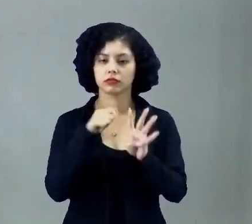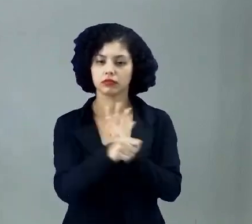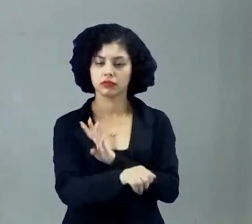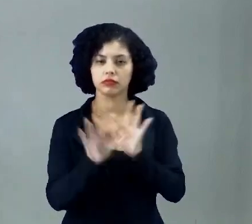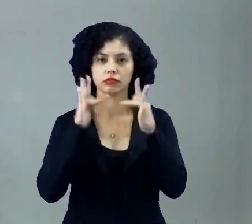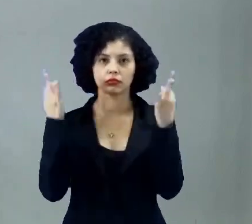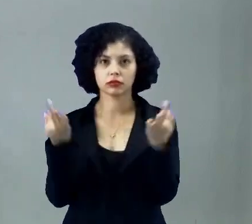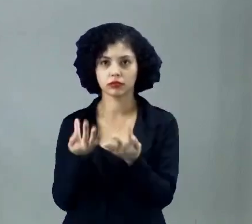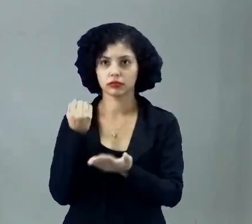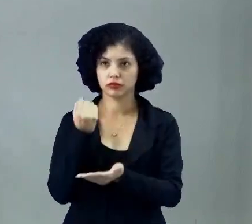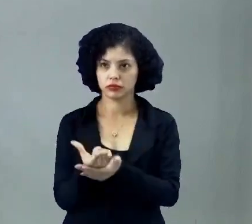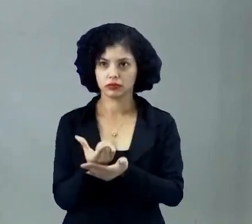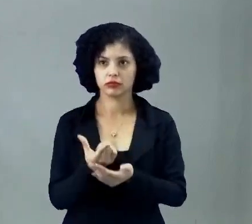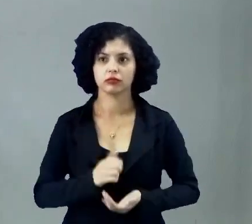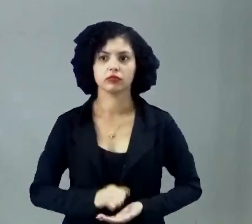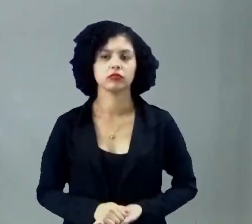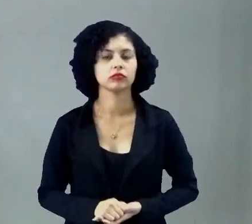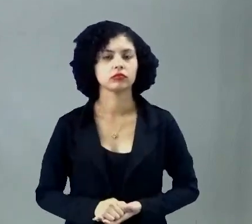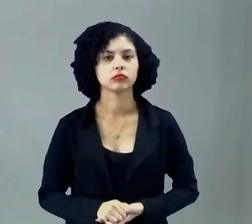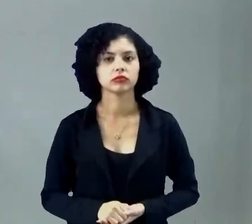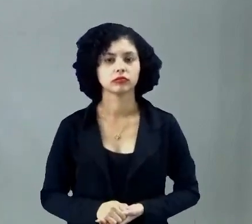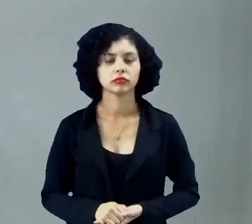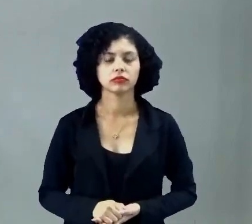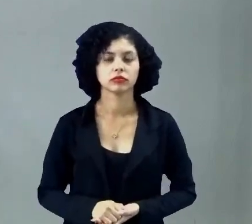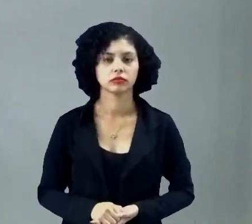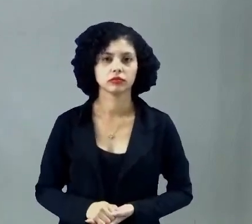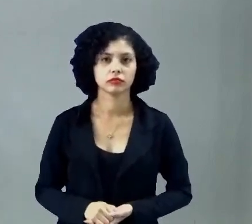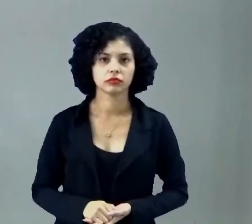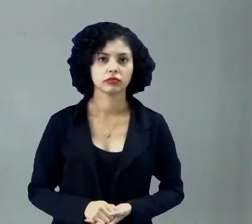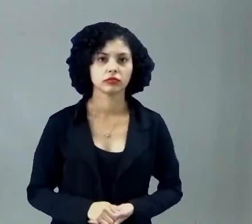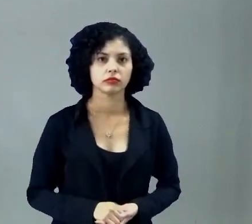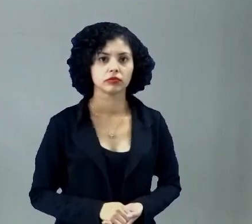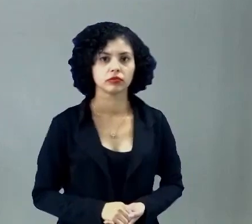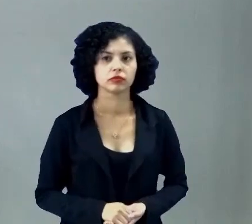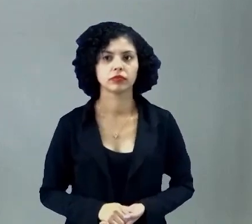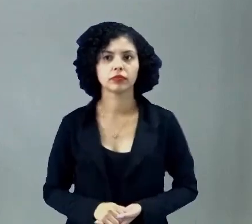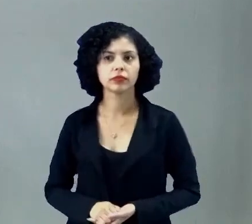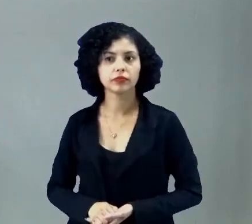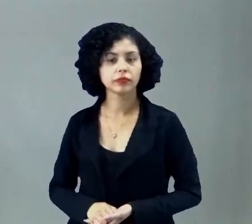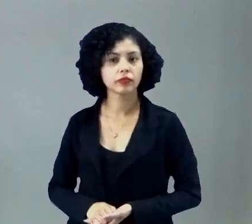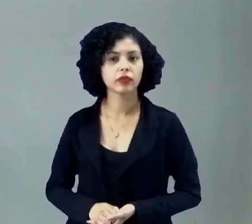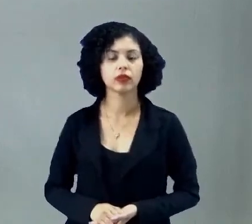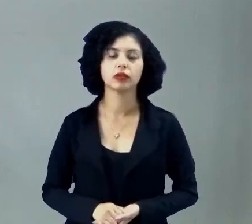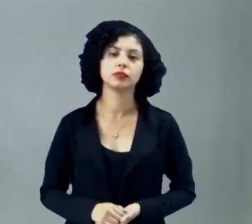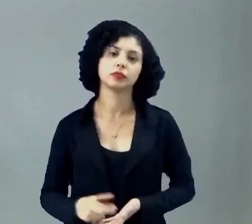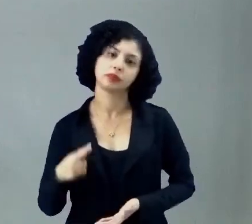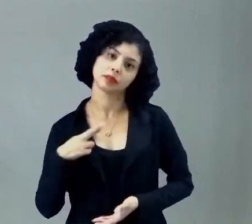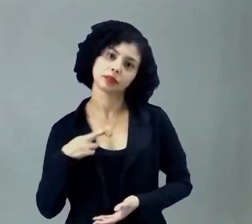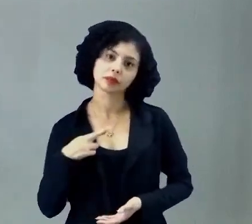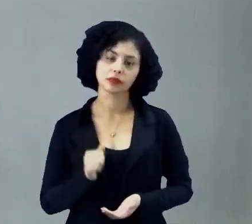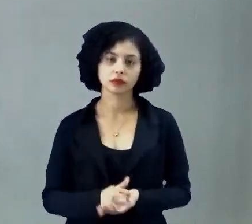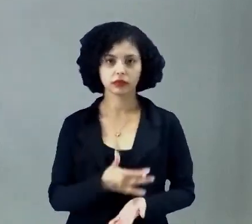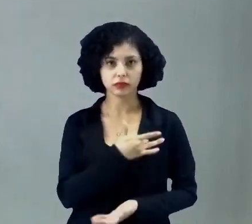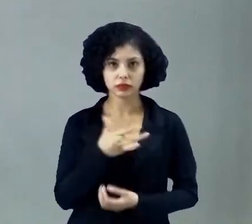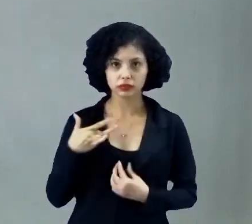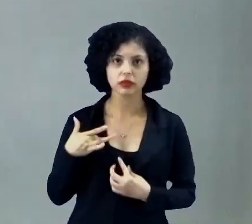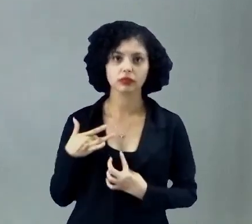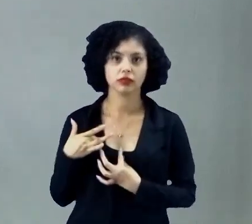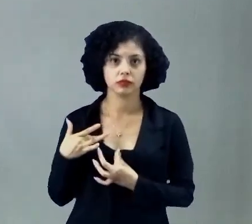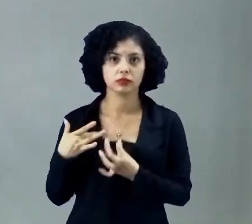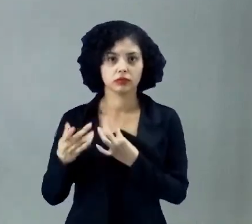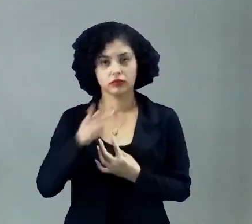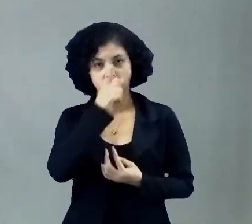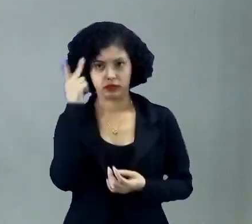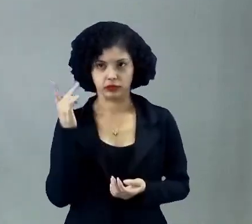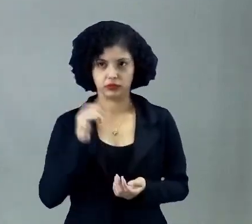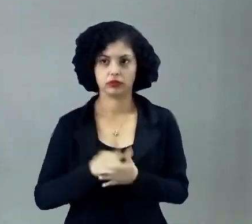mensalidade, a família, aliás, paga uma mensalidade mensalmente. Né? Na rede privada de saúde, às vezes as pessoas